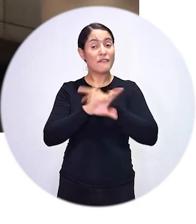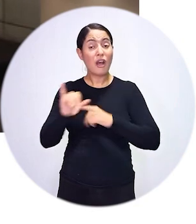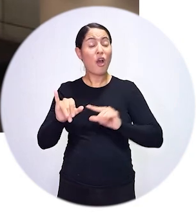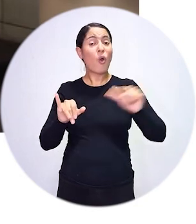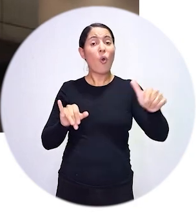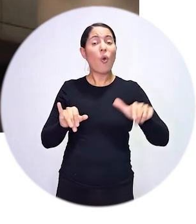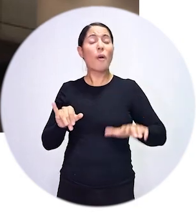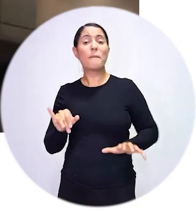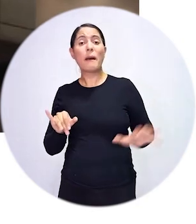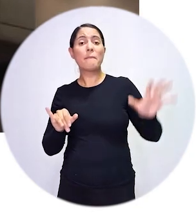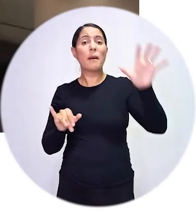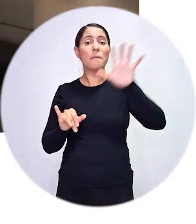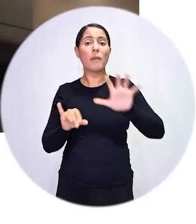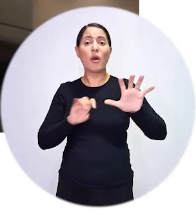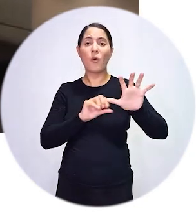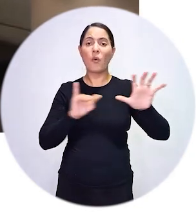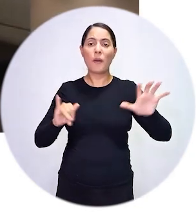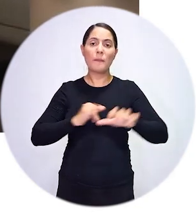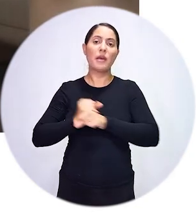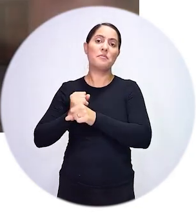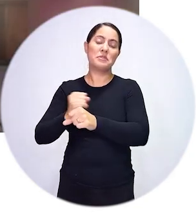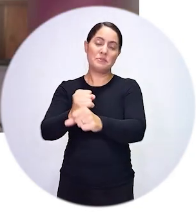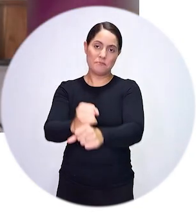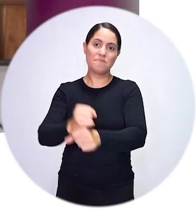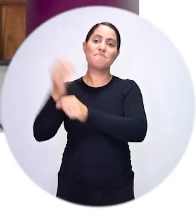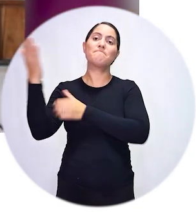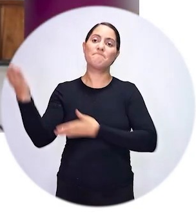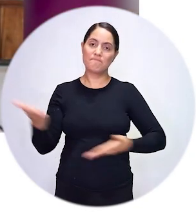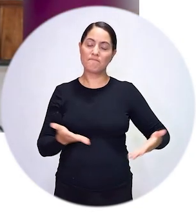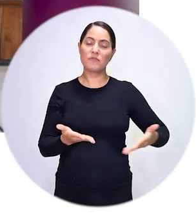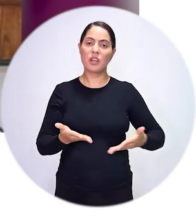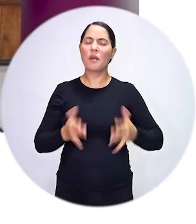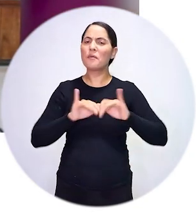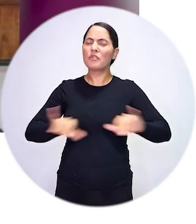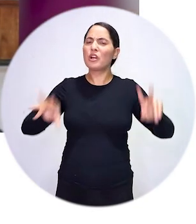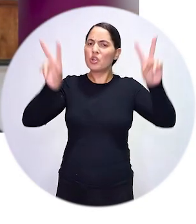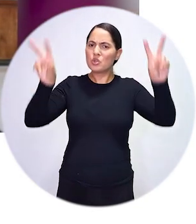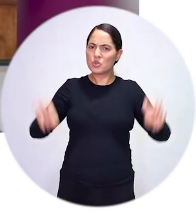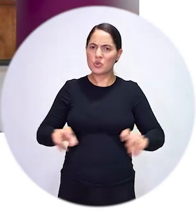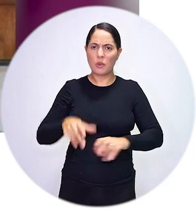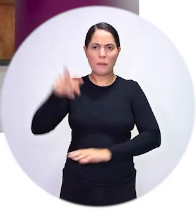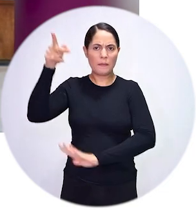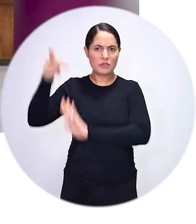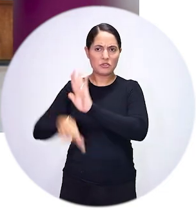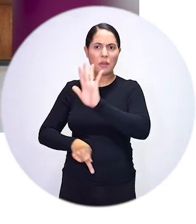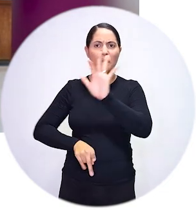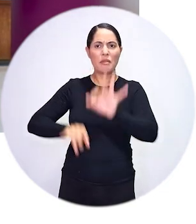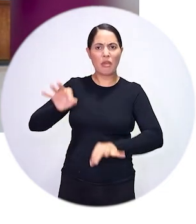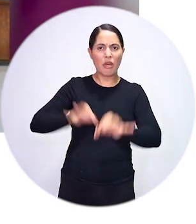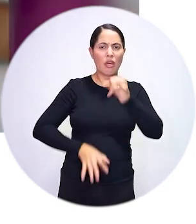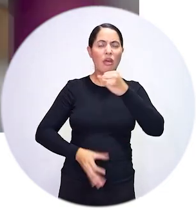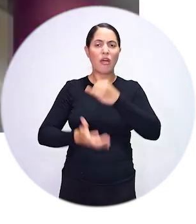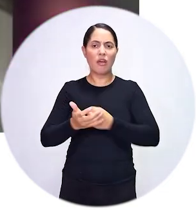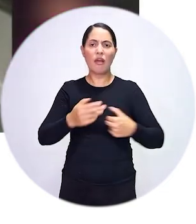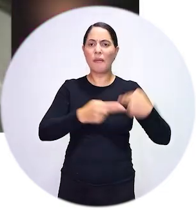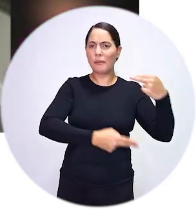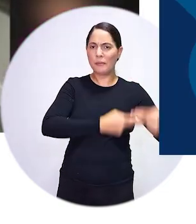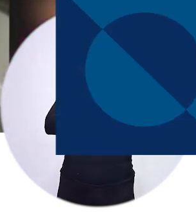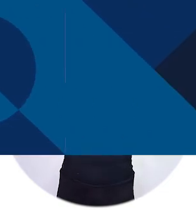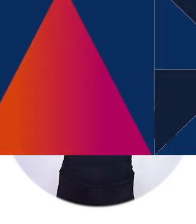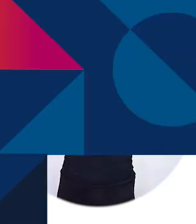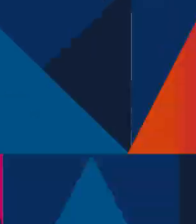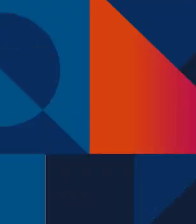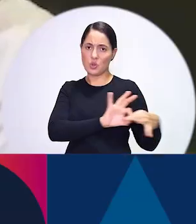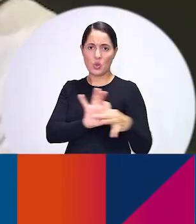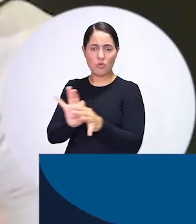boa de que outras OABs o recebam nos próximos anos. Falar de planejamento patrimonial e